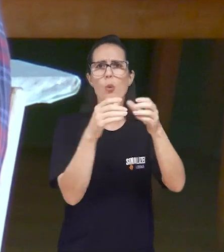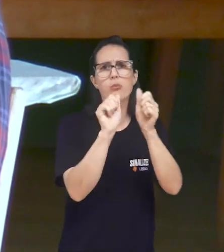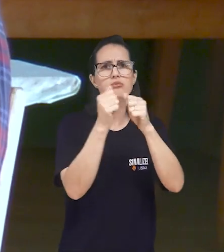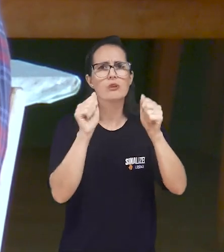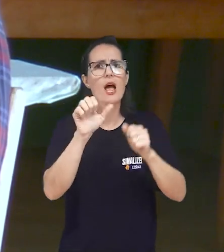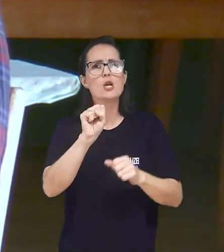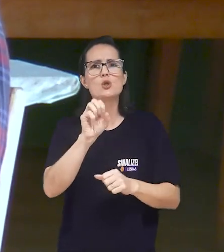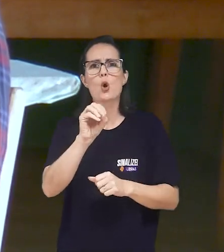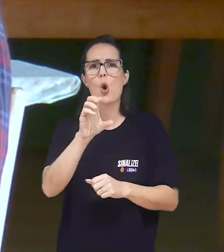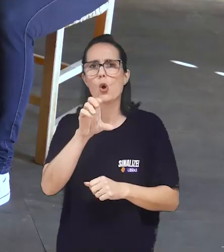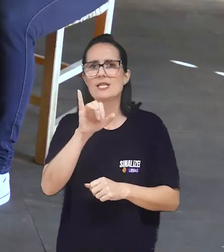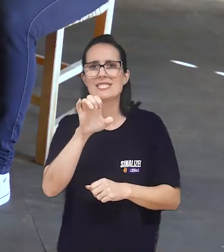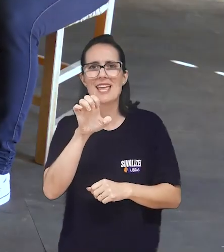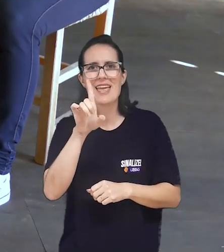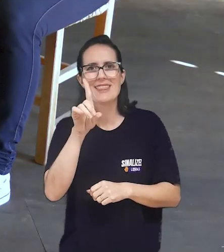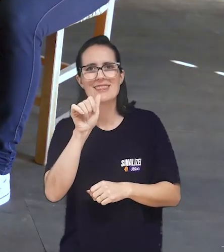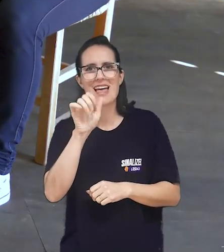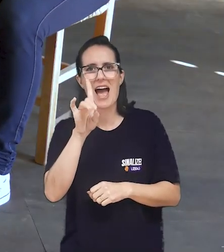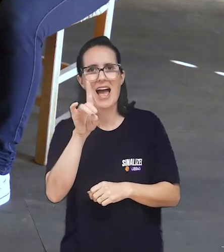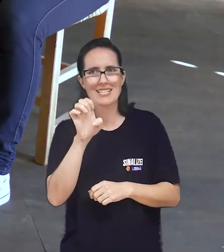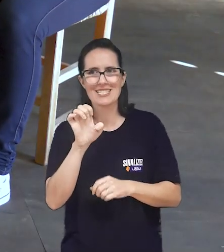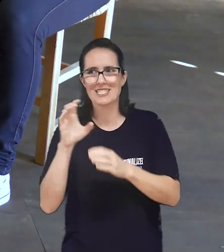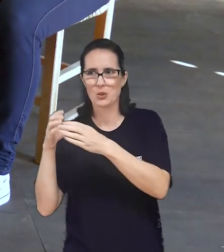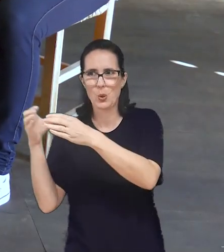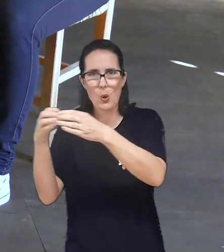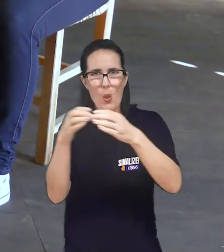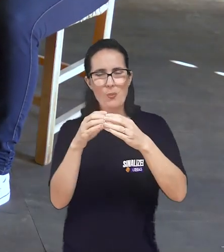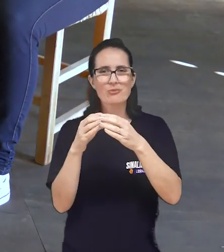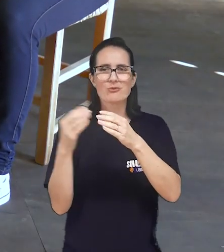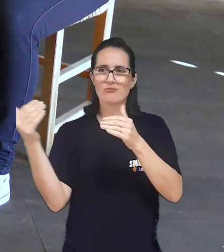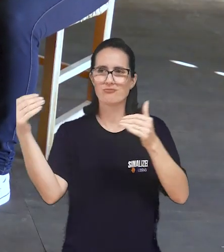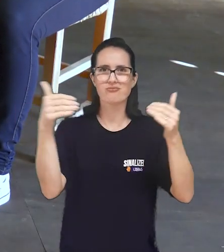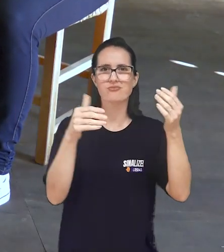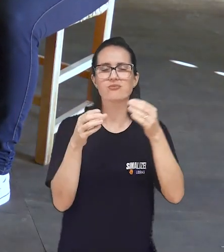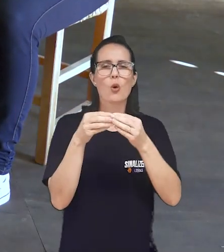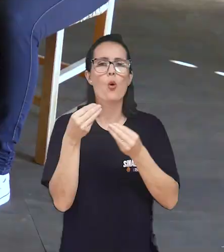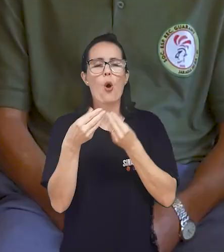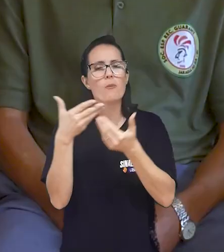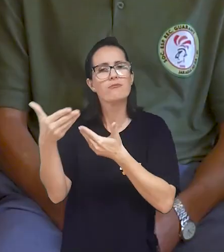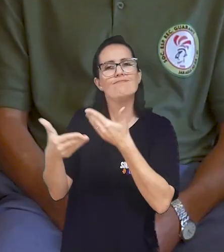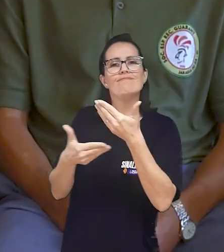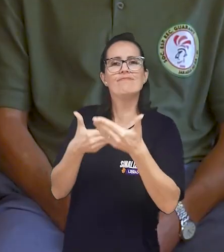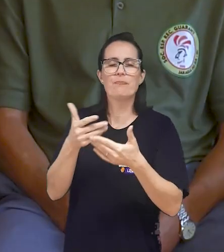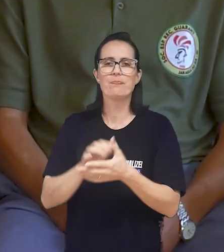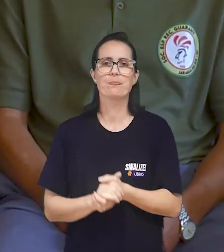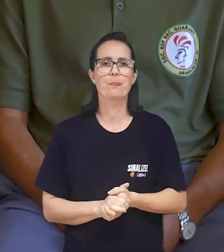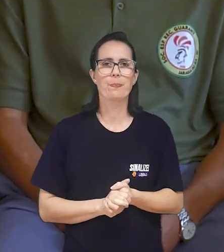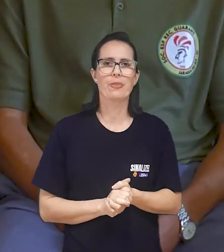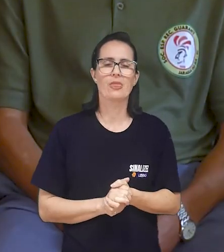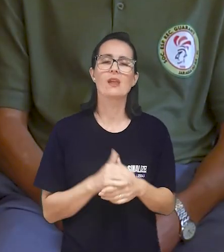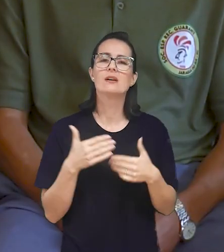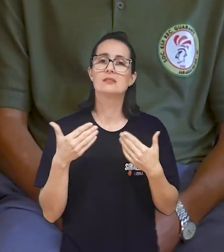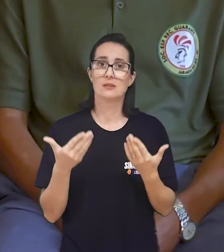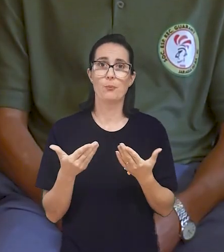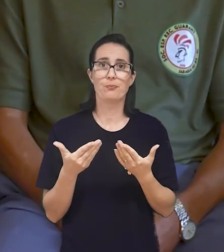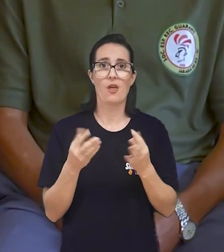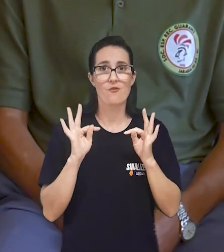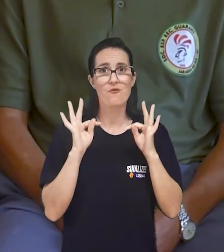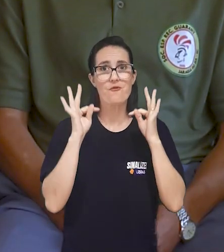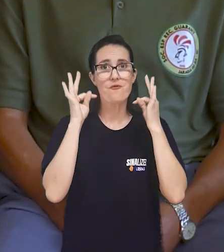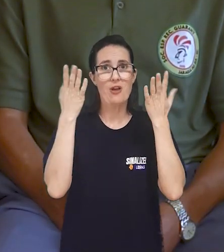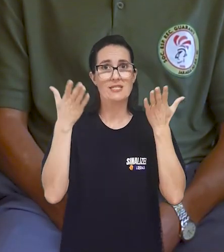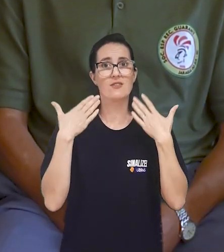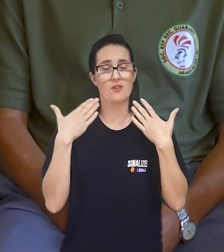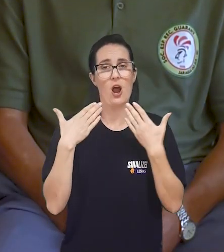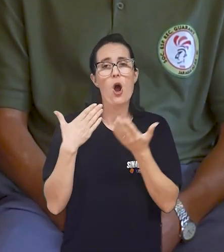as sociedades vizinhas e a comunidade local? Então, a Sommerfest se criou no ano de 2000, porque a gente